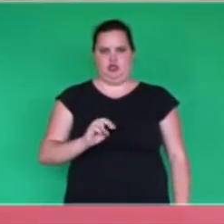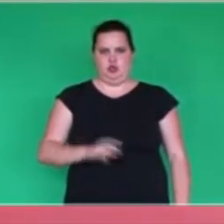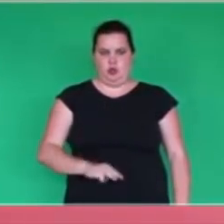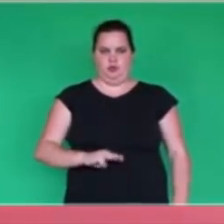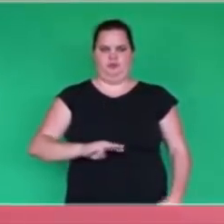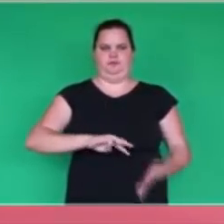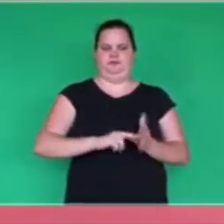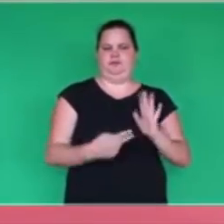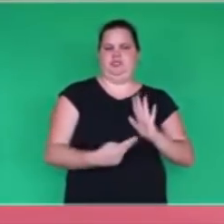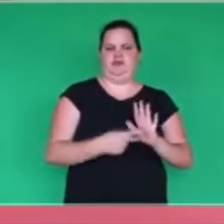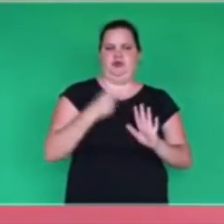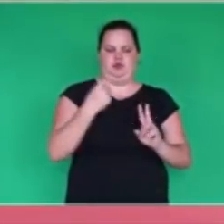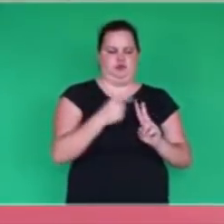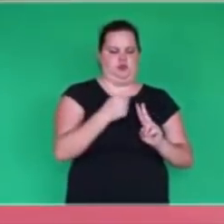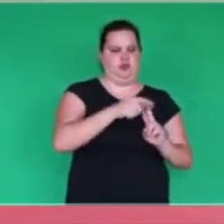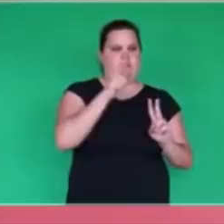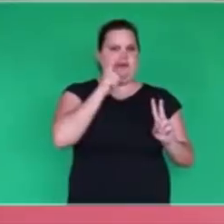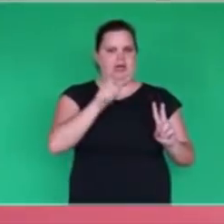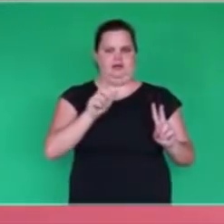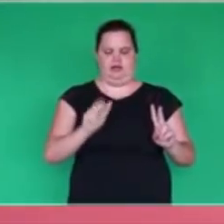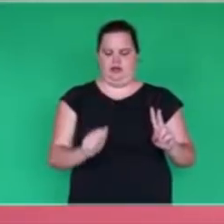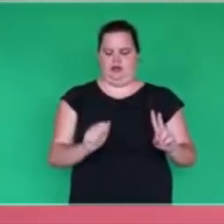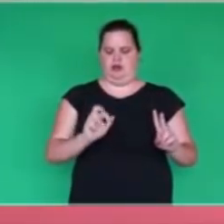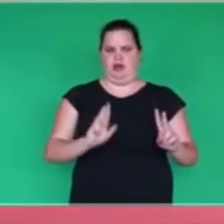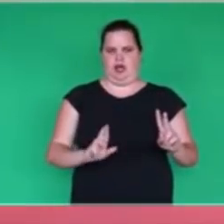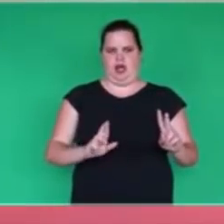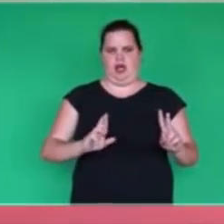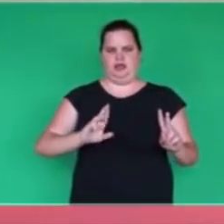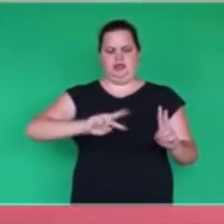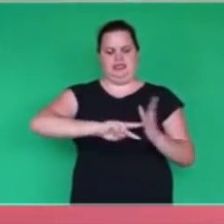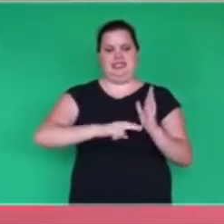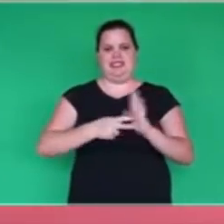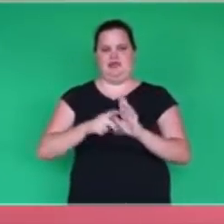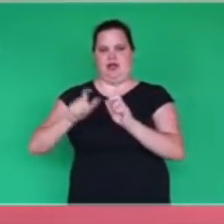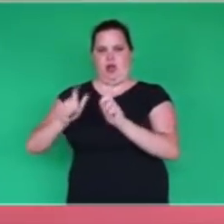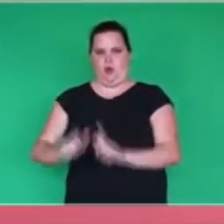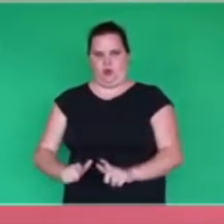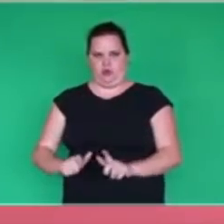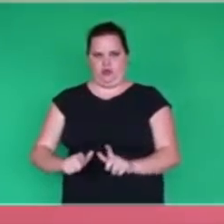duas palavras. Ar, que é monte em hebraico.